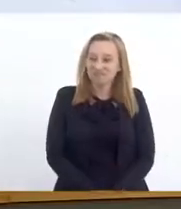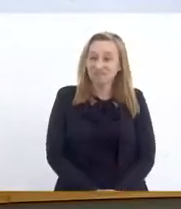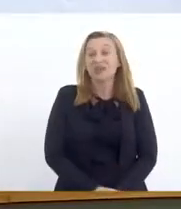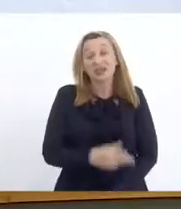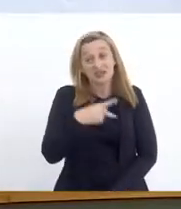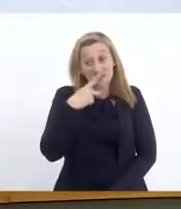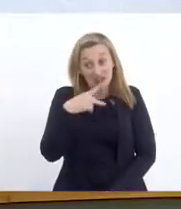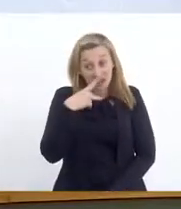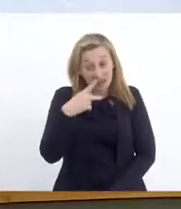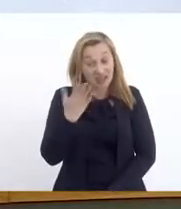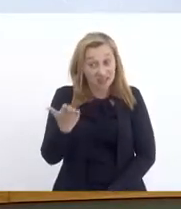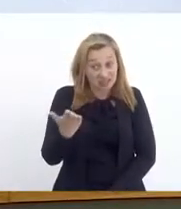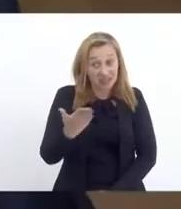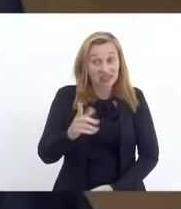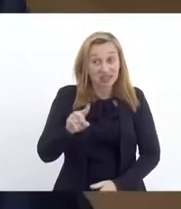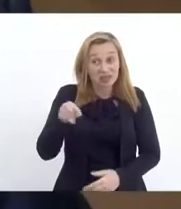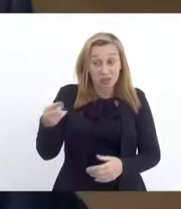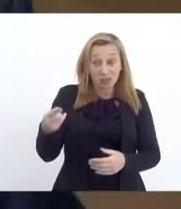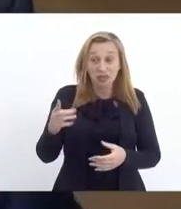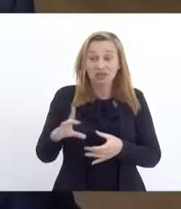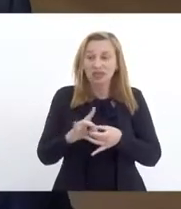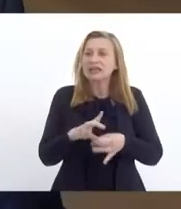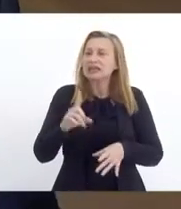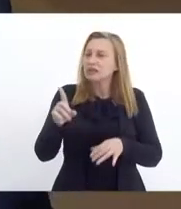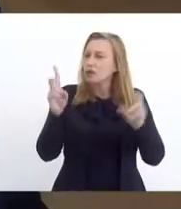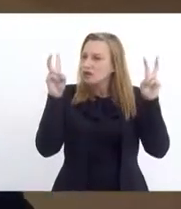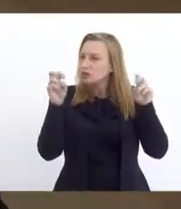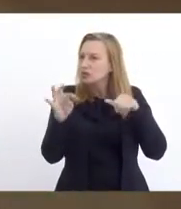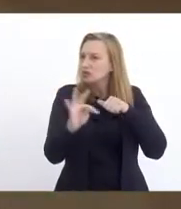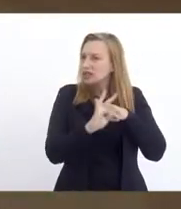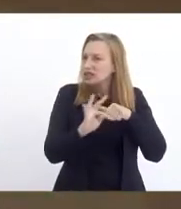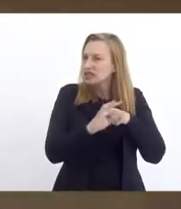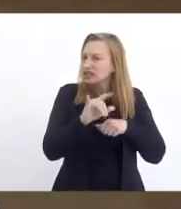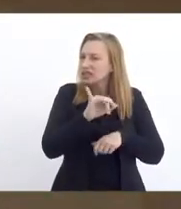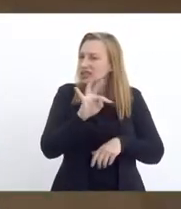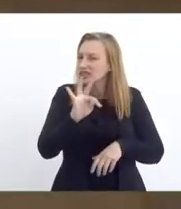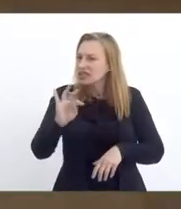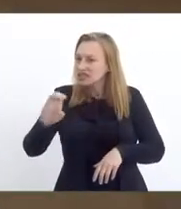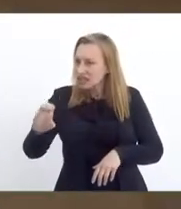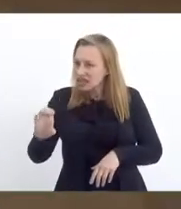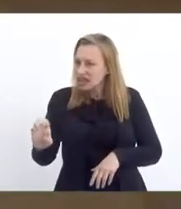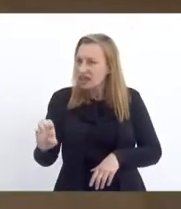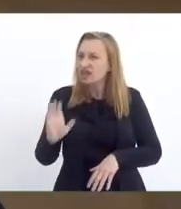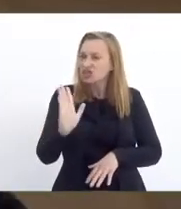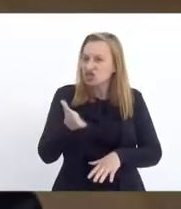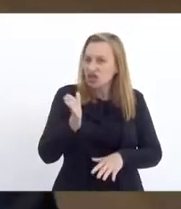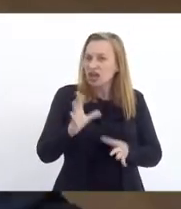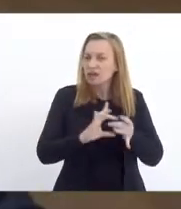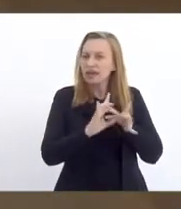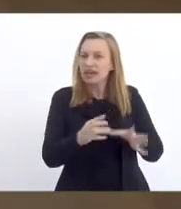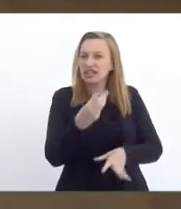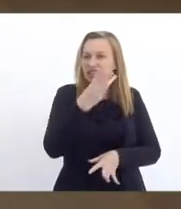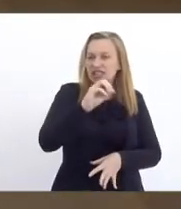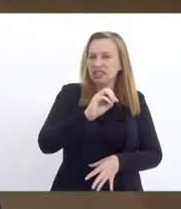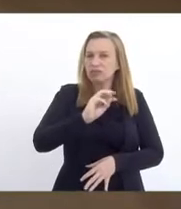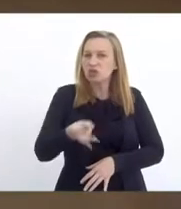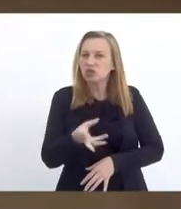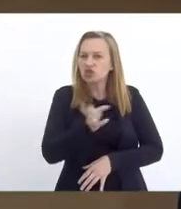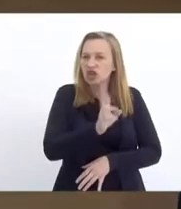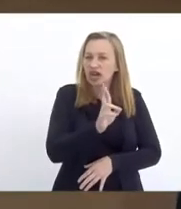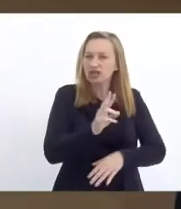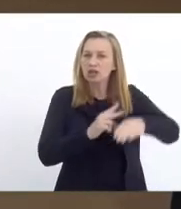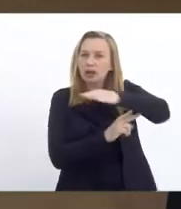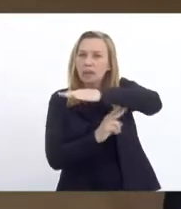Dizer da Ponte da Integração, tinha uma questão técnica no TCE, já foi liberado. Essa obra é em torno de 30 milhões de reais, só